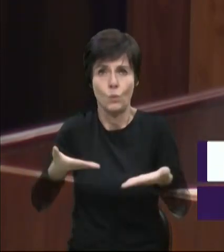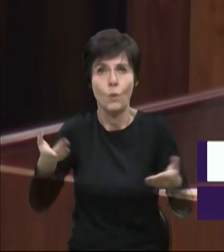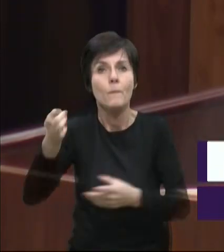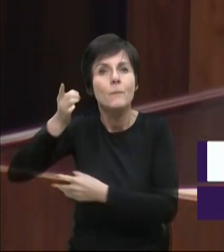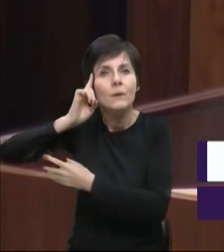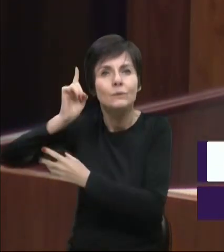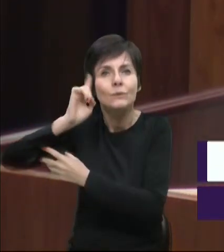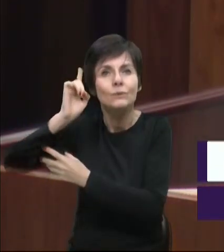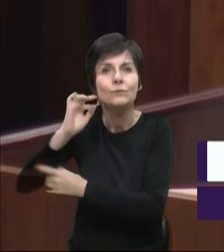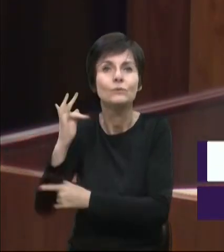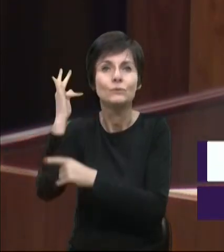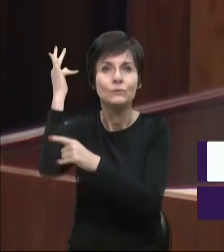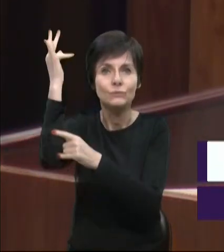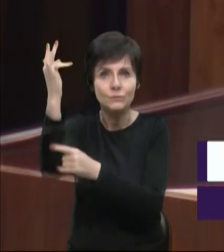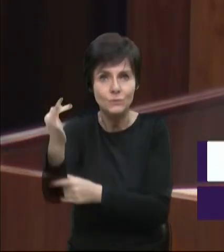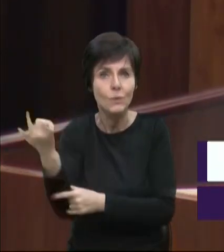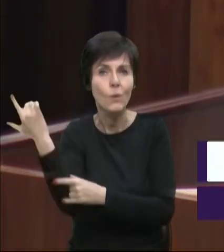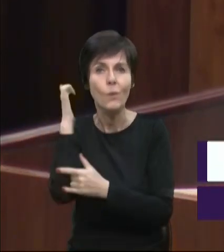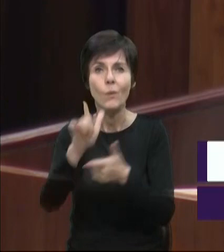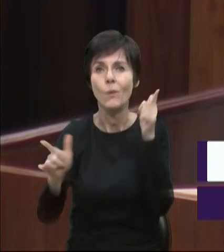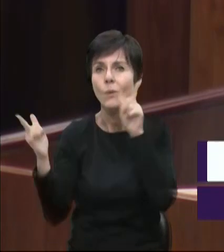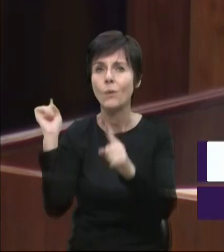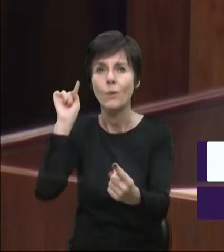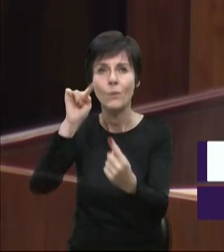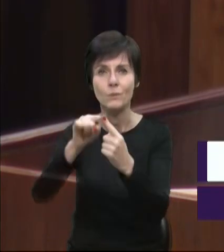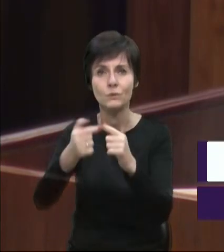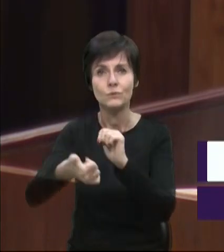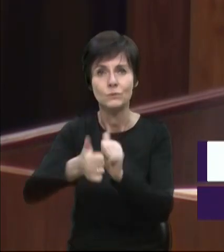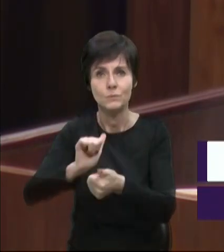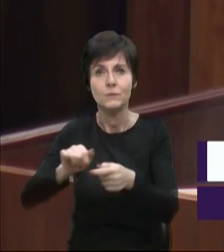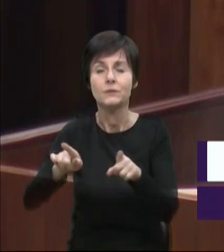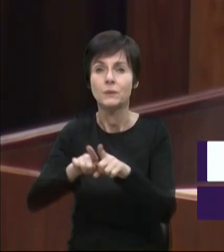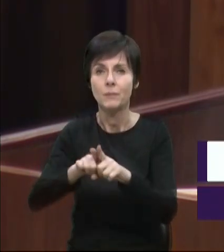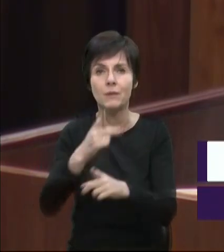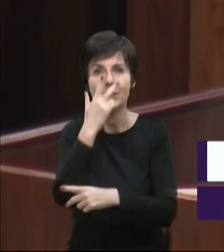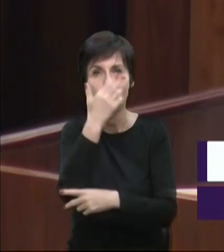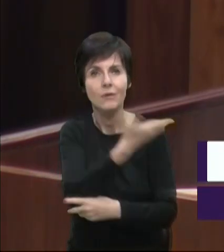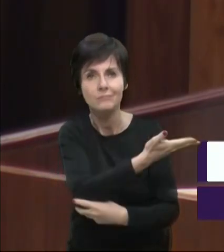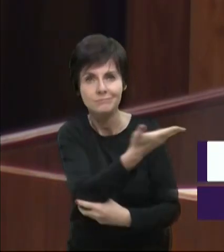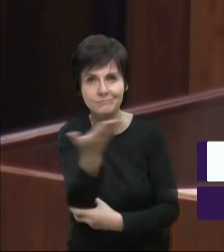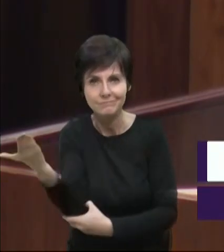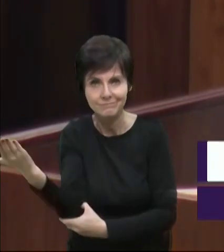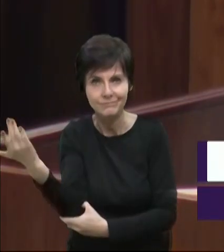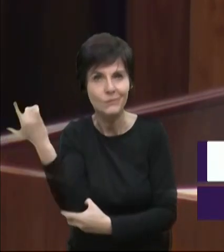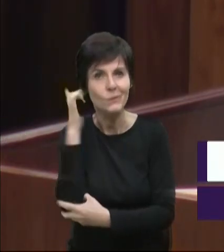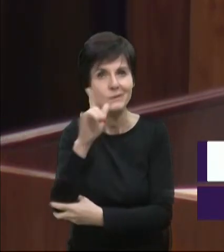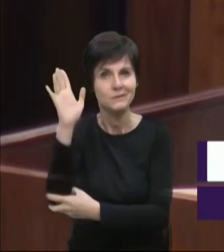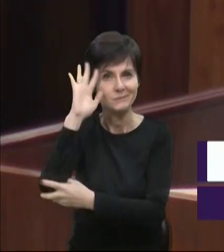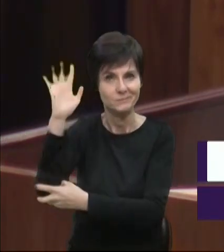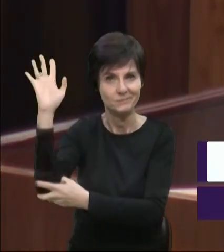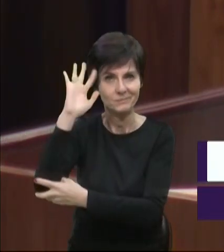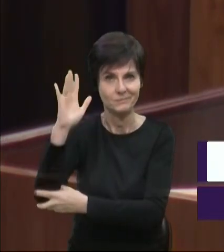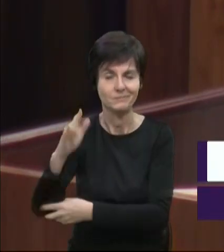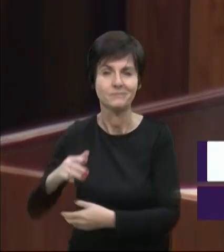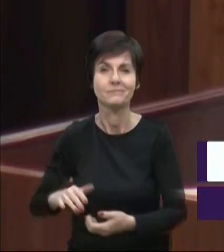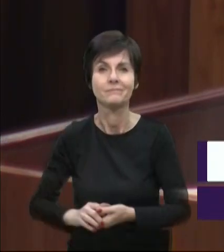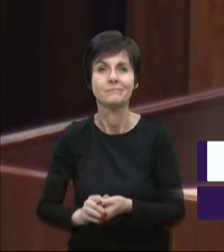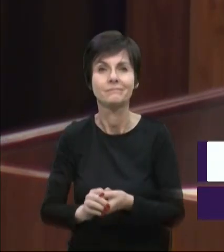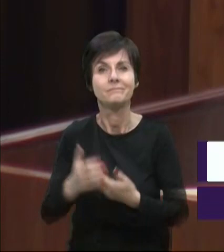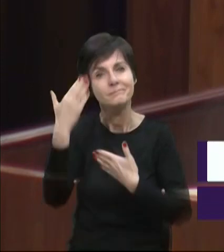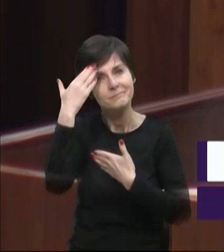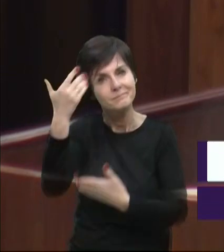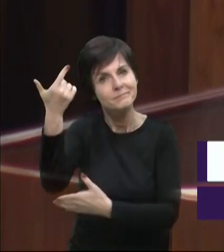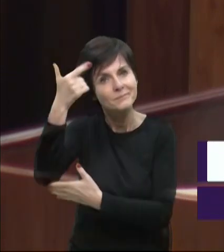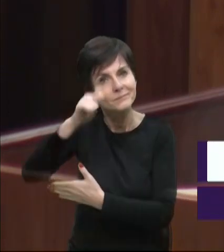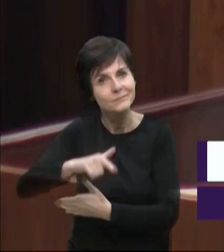para que futuras gerações possam buscar seus objetivos no esporte, assim como as meninas têm buscado em seus próprios sonhos. Agradeço mais uma